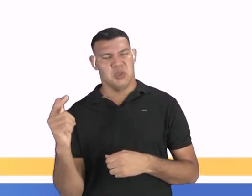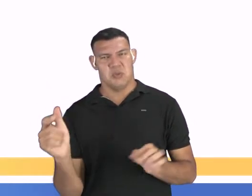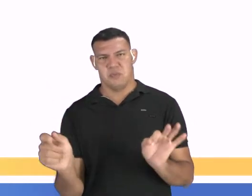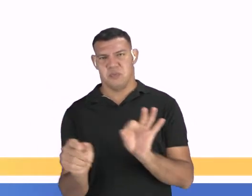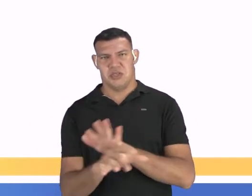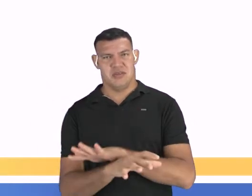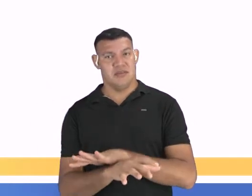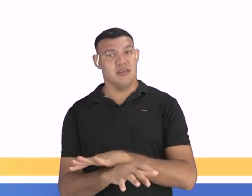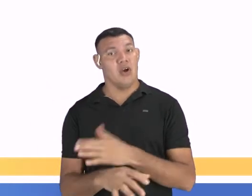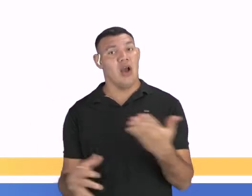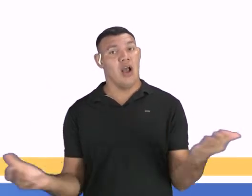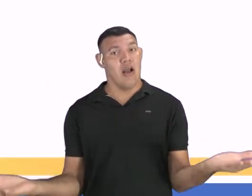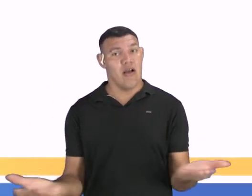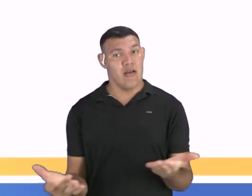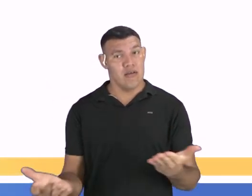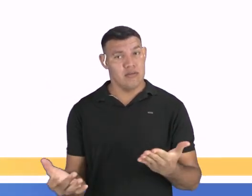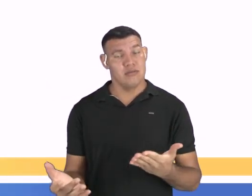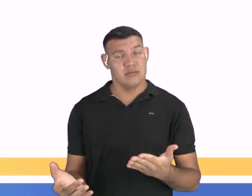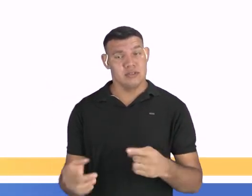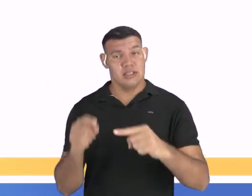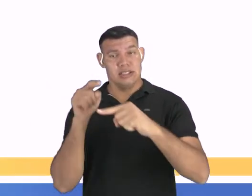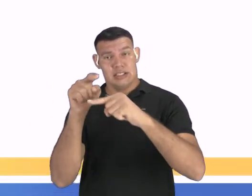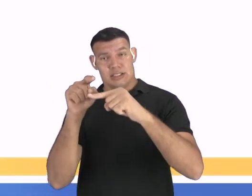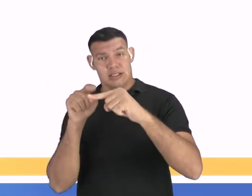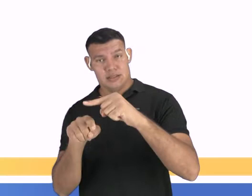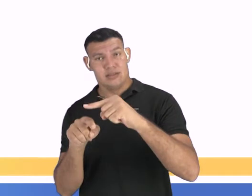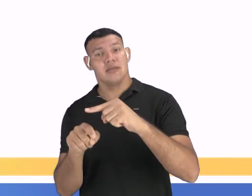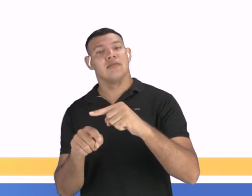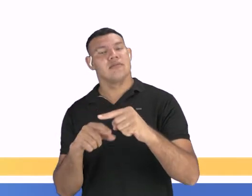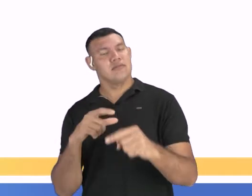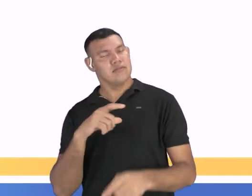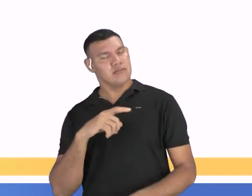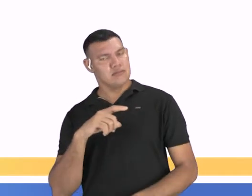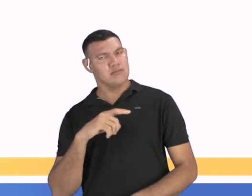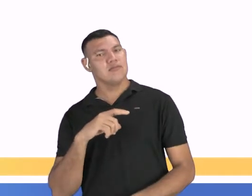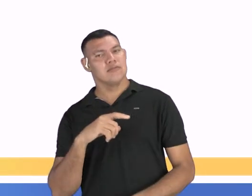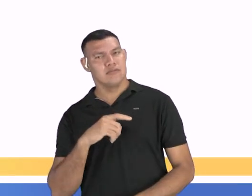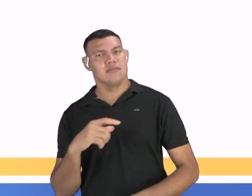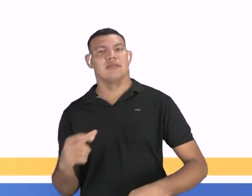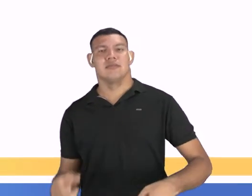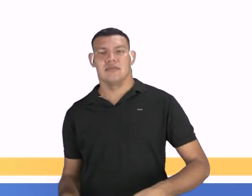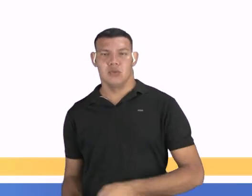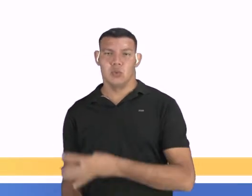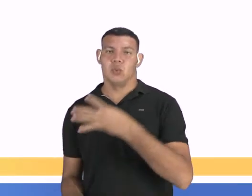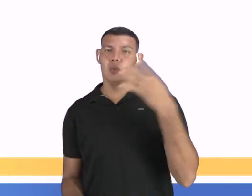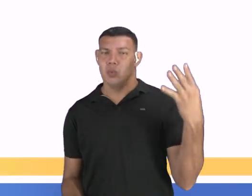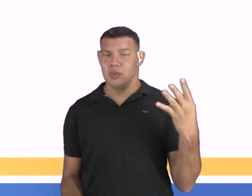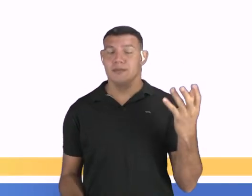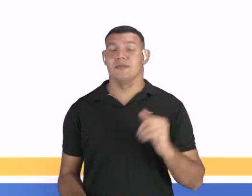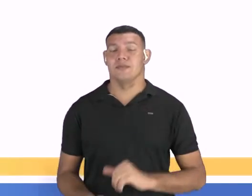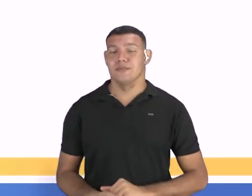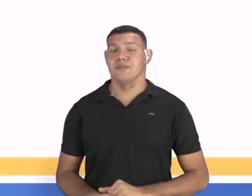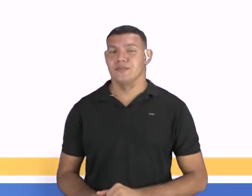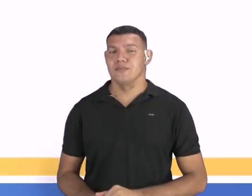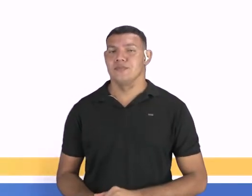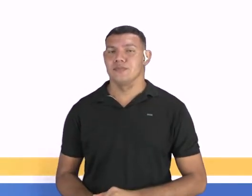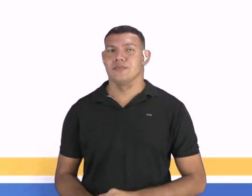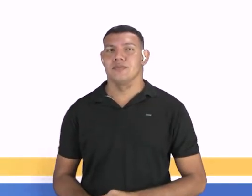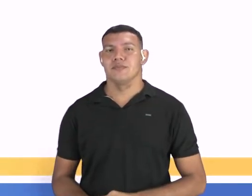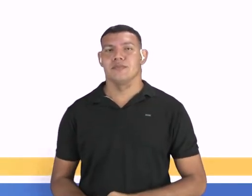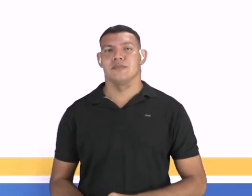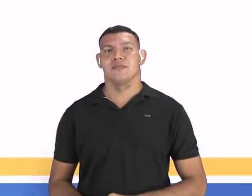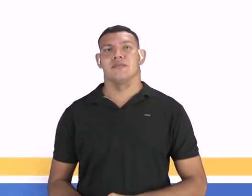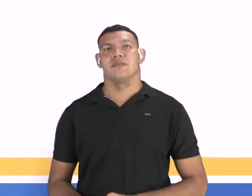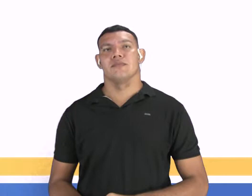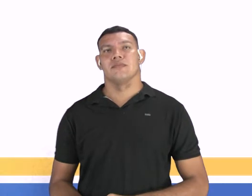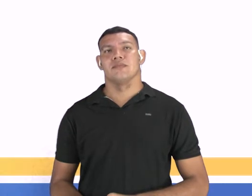aqui, nos divisores, existe uma quantidade finita, de divisores de um número.